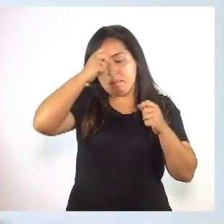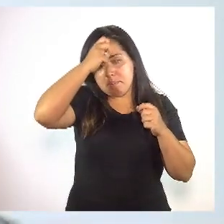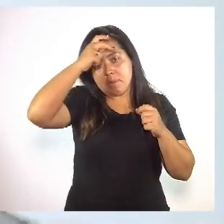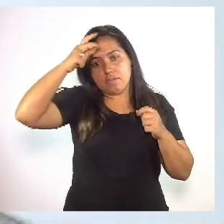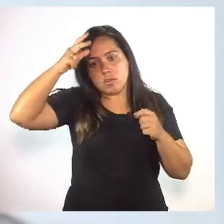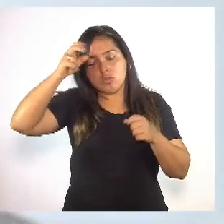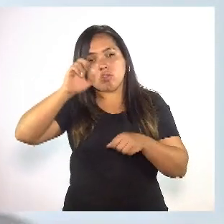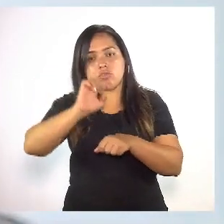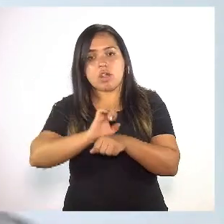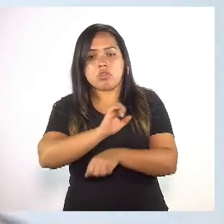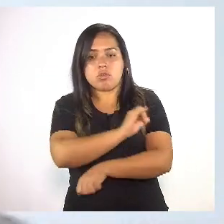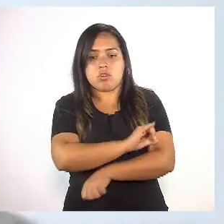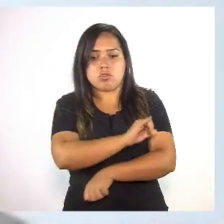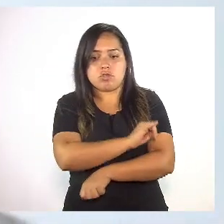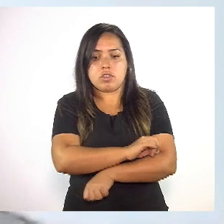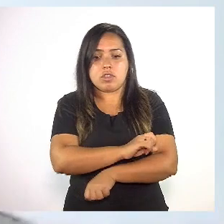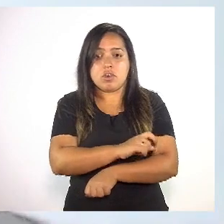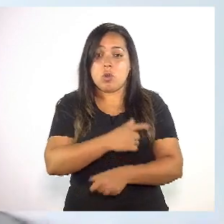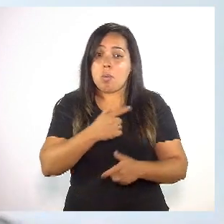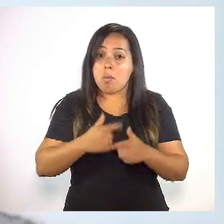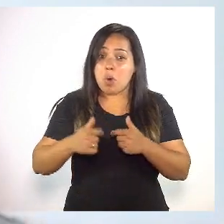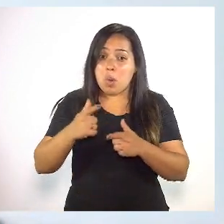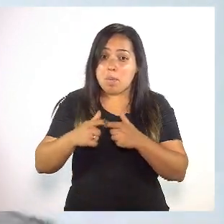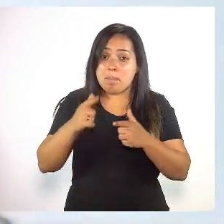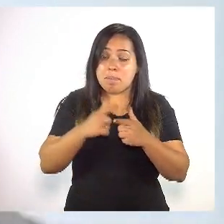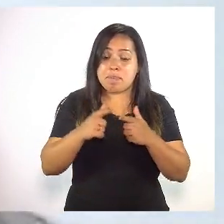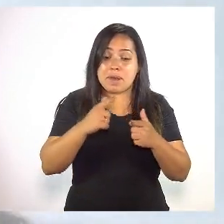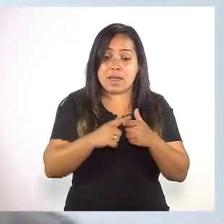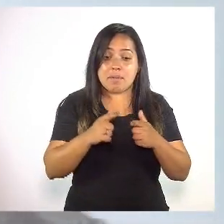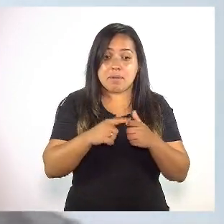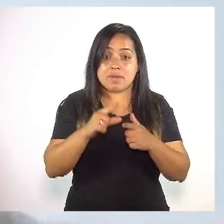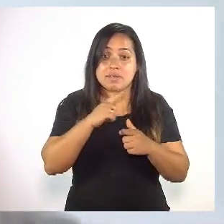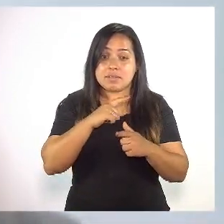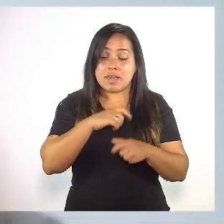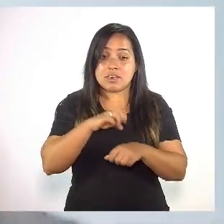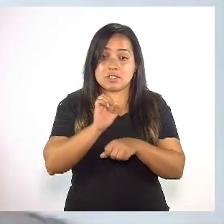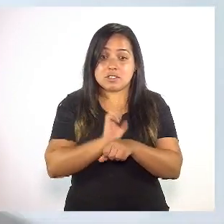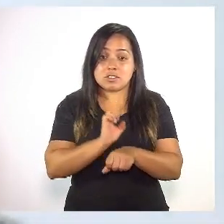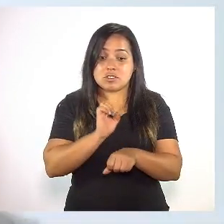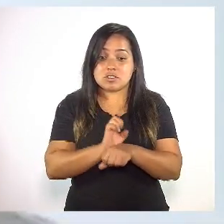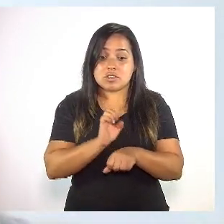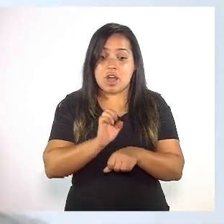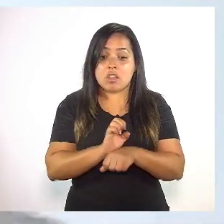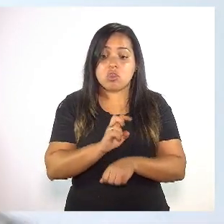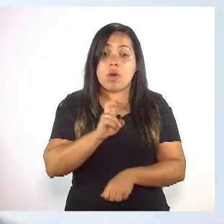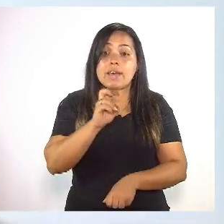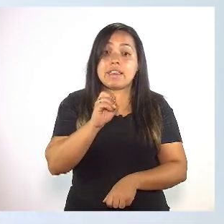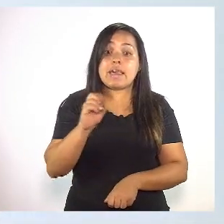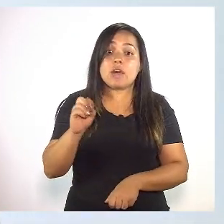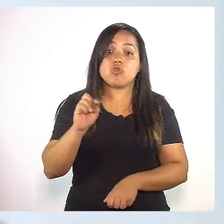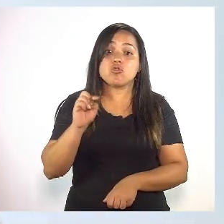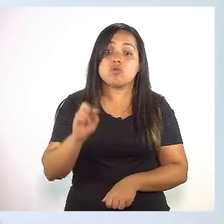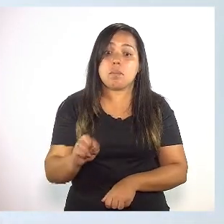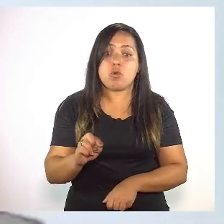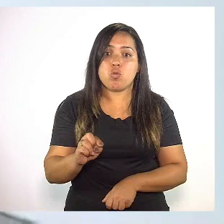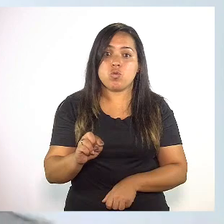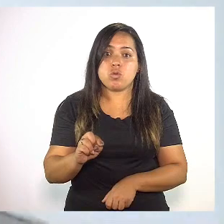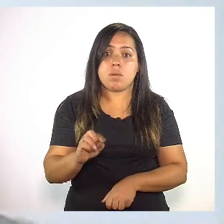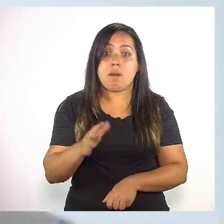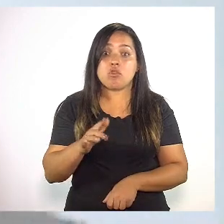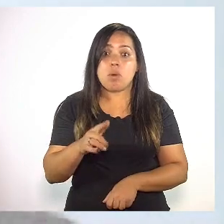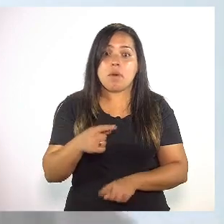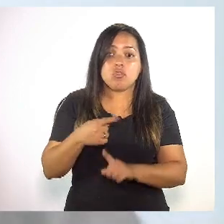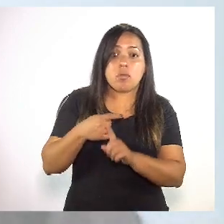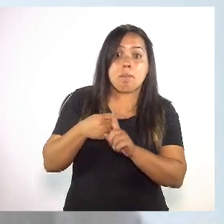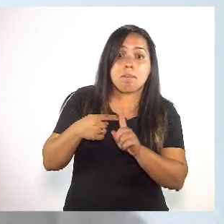O déficit habitacional no nosso estado gira em torno de 500 mil, meio milhão de unidades habitacionais. Então, o